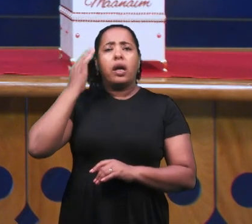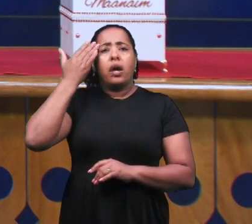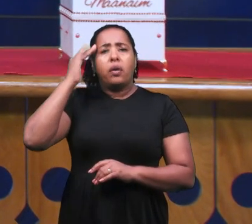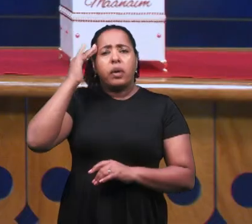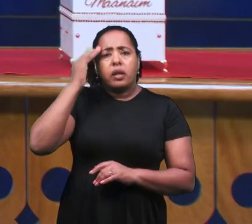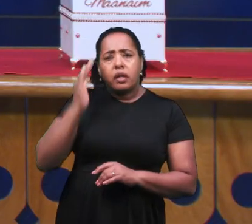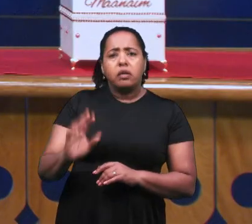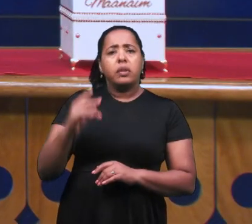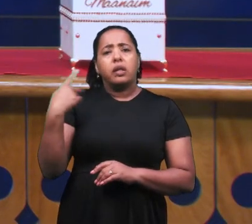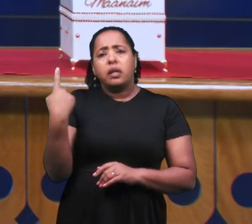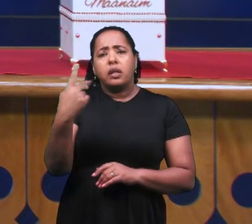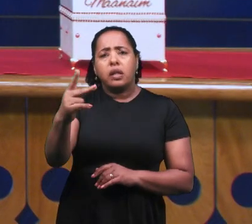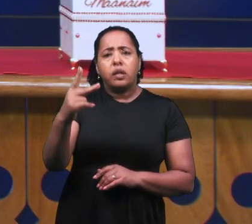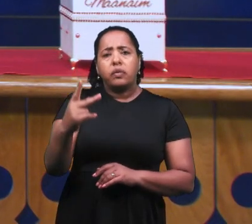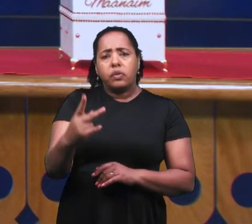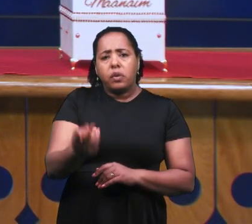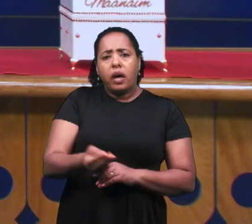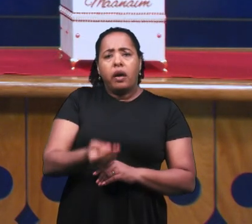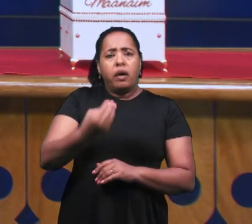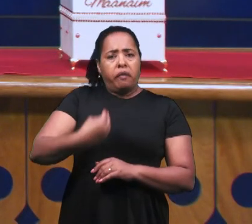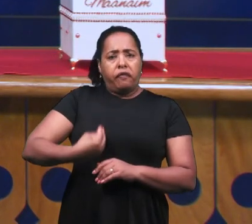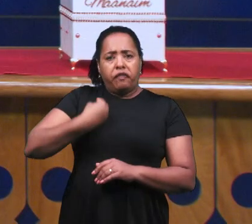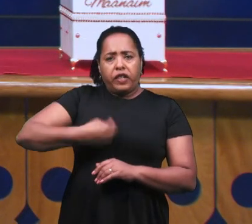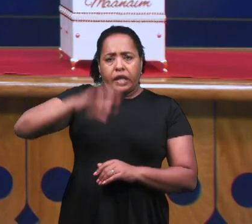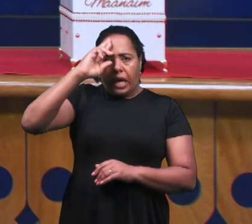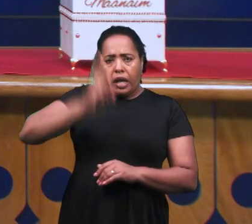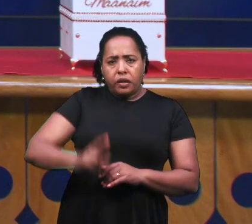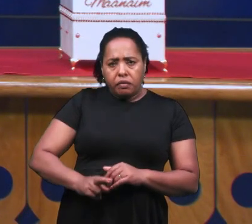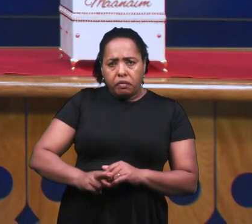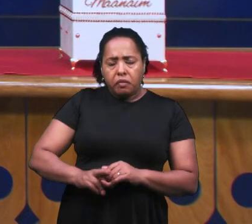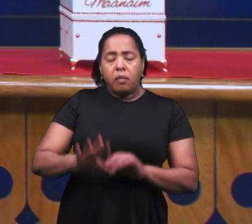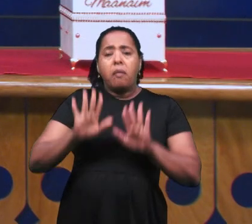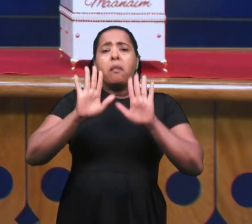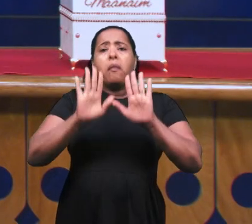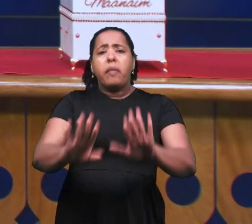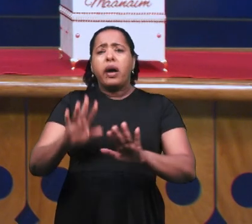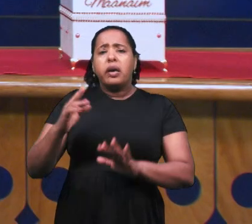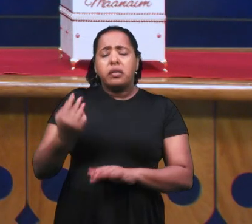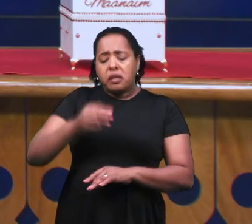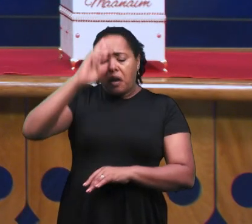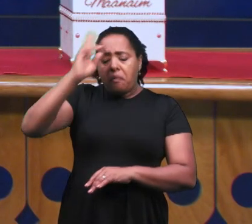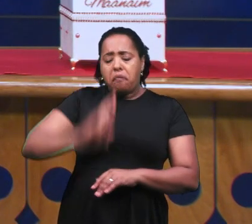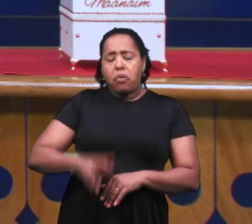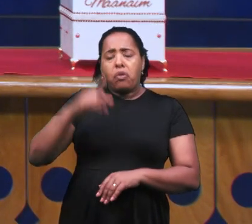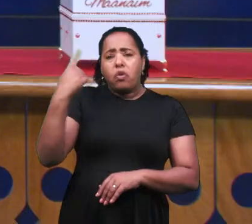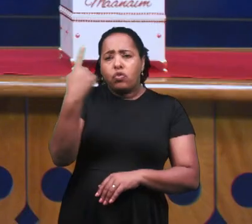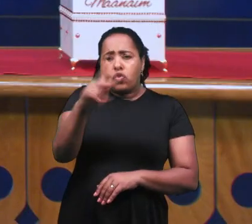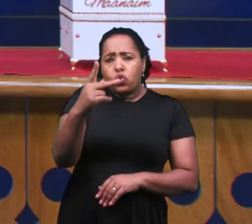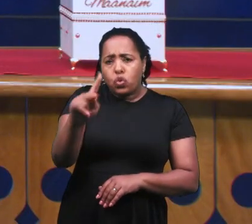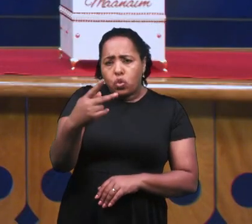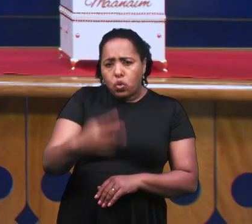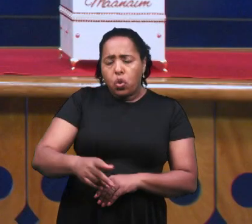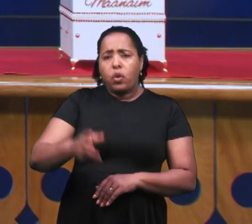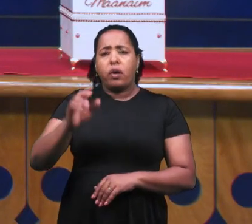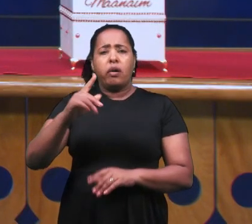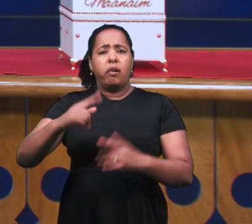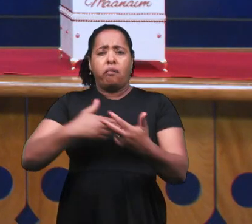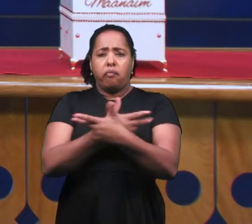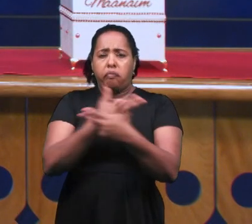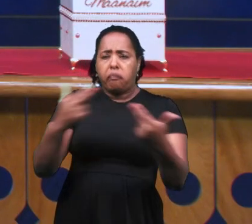na sua razão. E eu pergunto, aquilo que está na sua razão e na razão dos